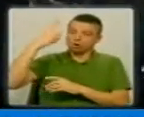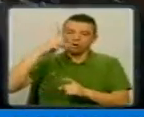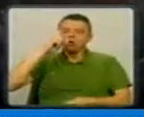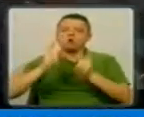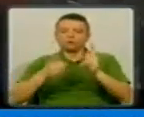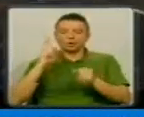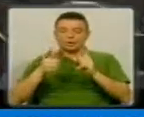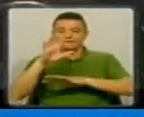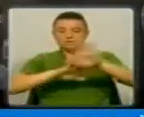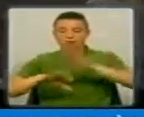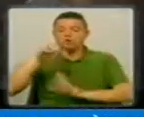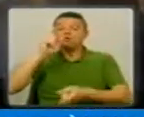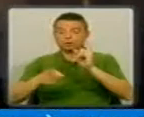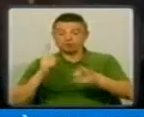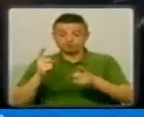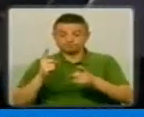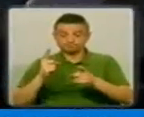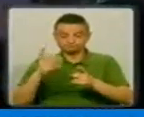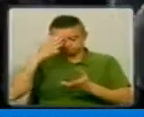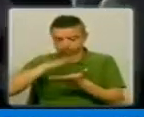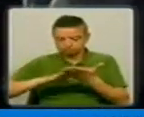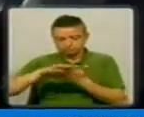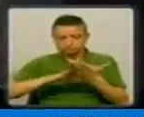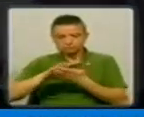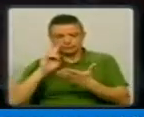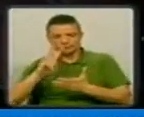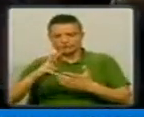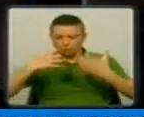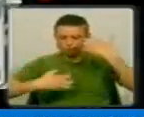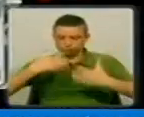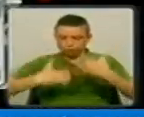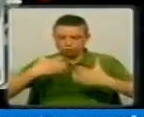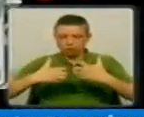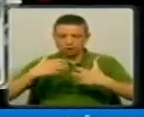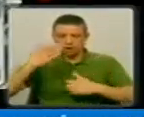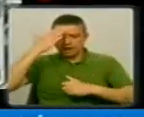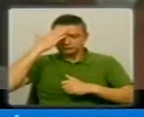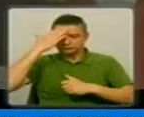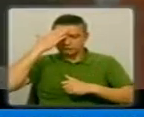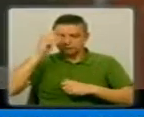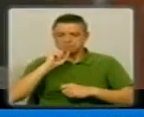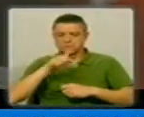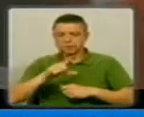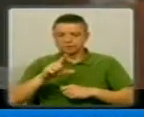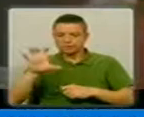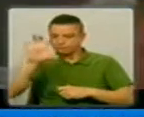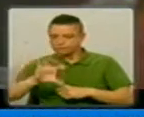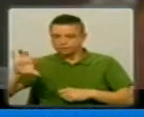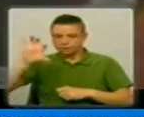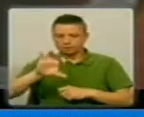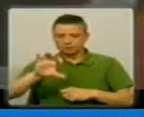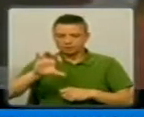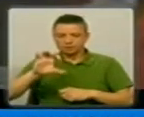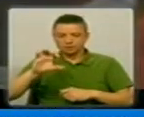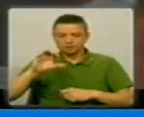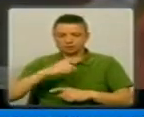eles fizeram? Bom, basicamente eles olharam para o motor e acharam que aquilo poderia ser uma maneira extraordinária para